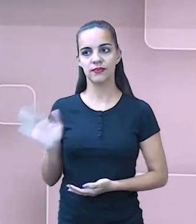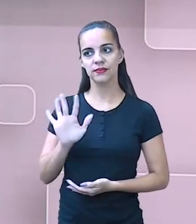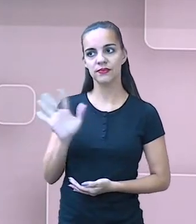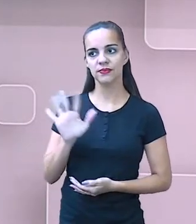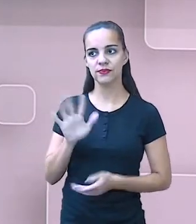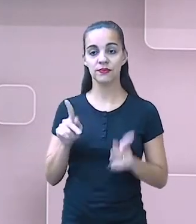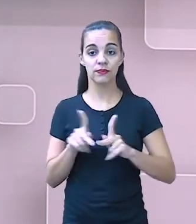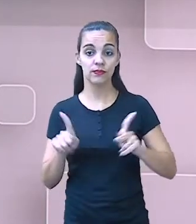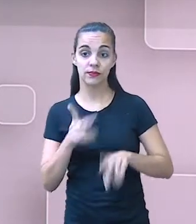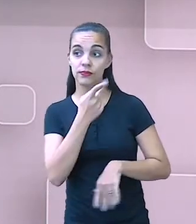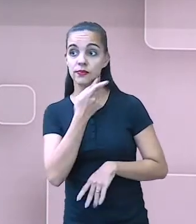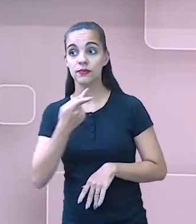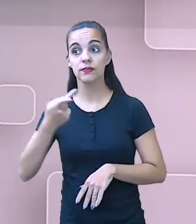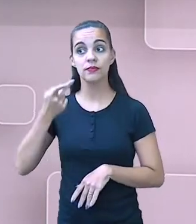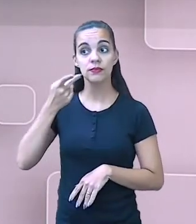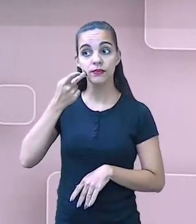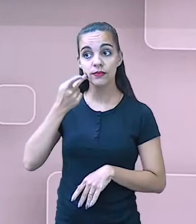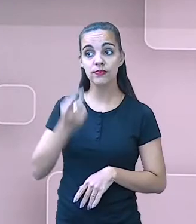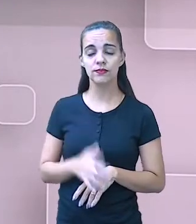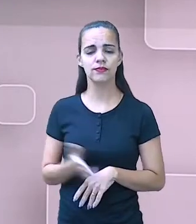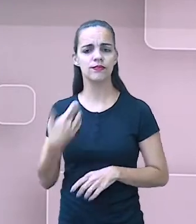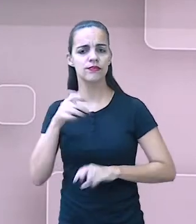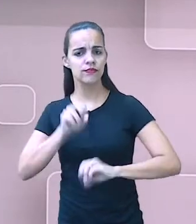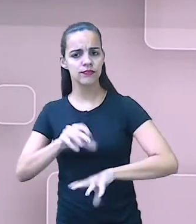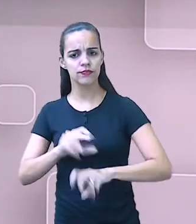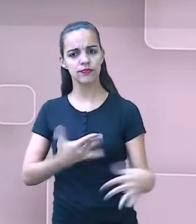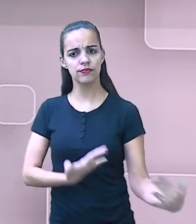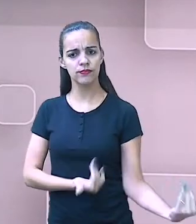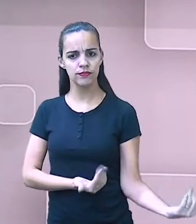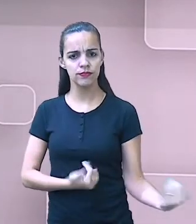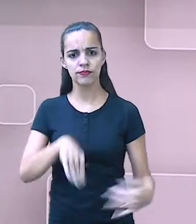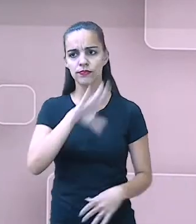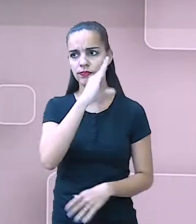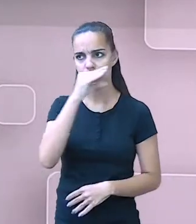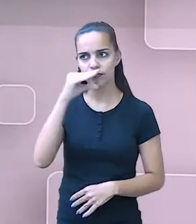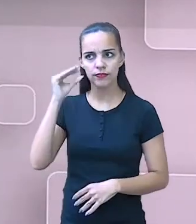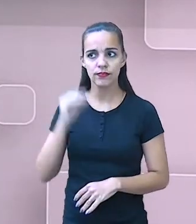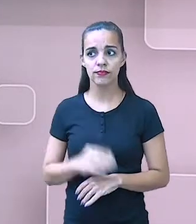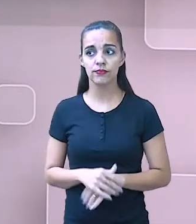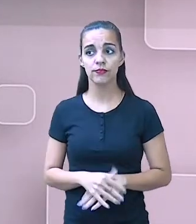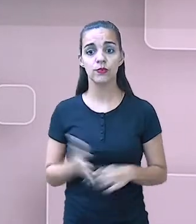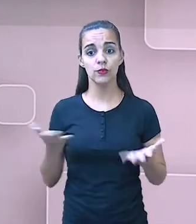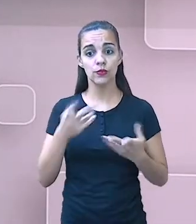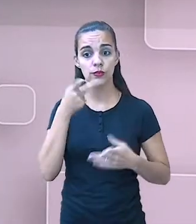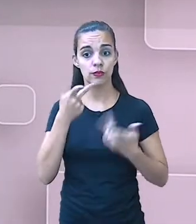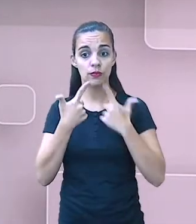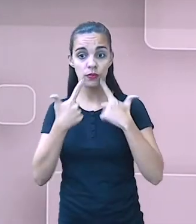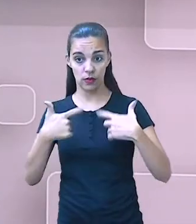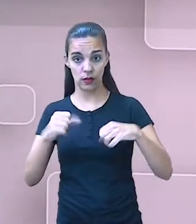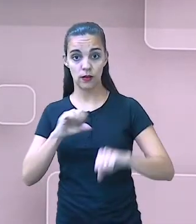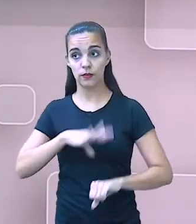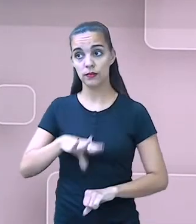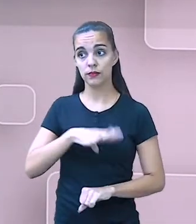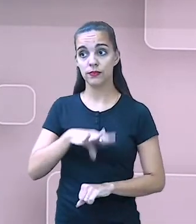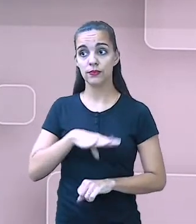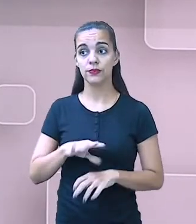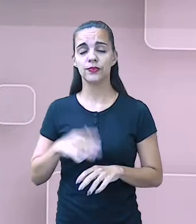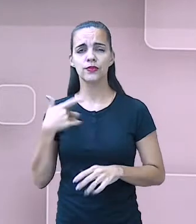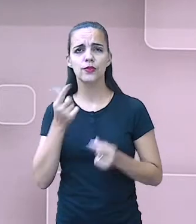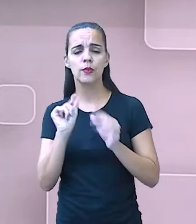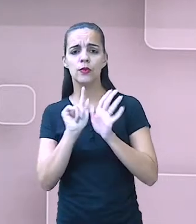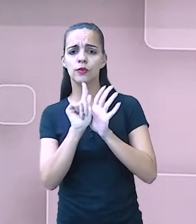Olá, sou a professora Patrícia, da Educação de Jovens e Adultos, e na nossa aula de língua portuguesa de hoje vamos falar sobre um gênero